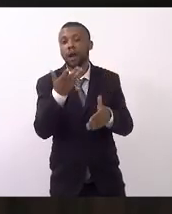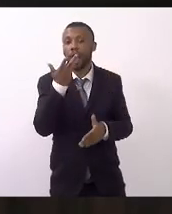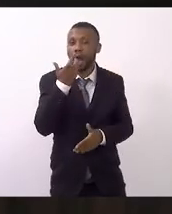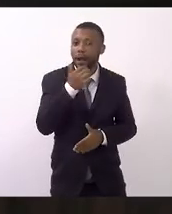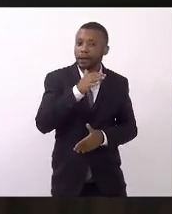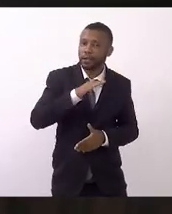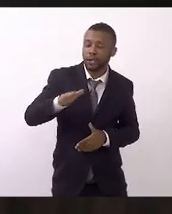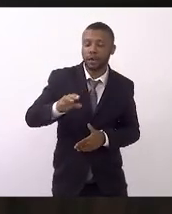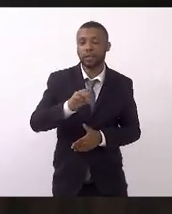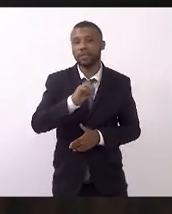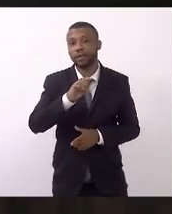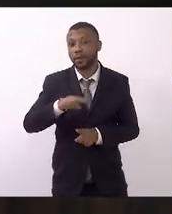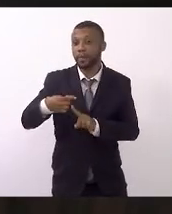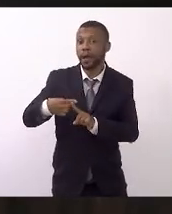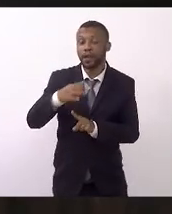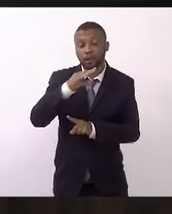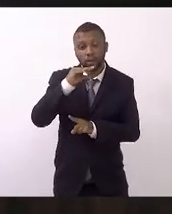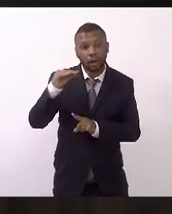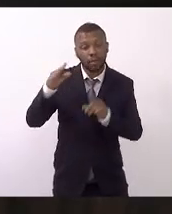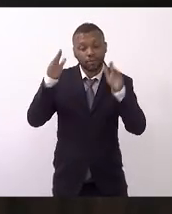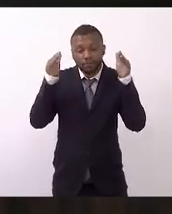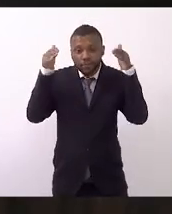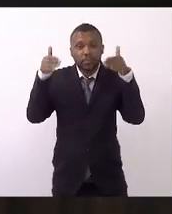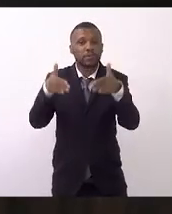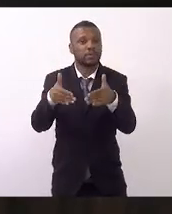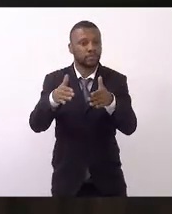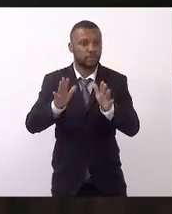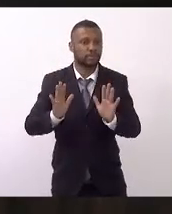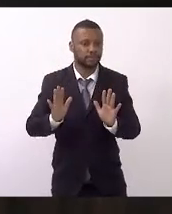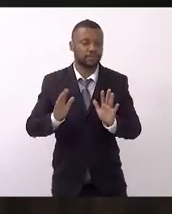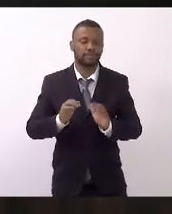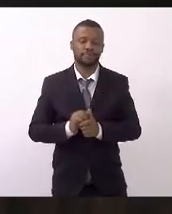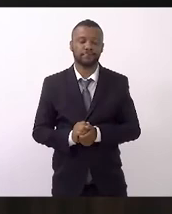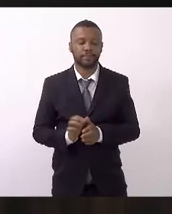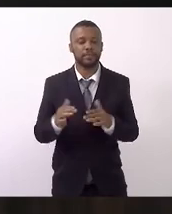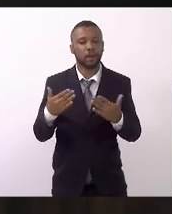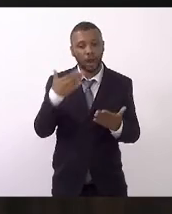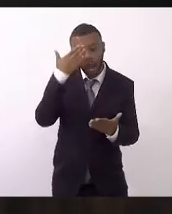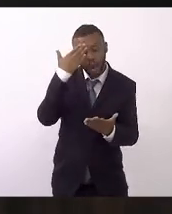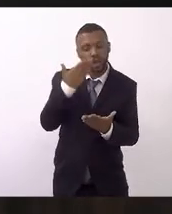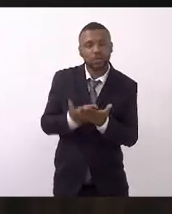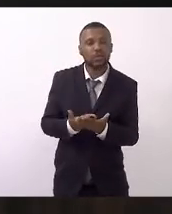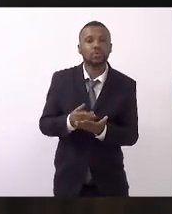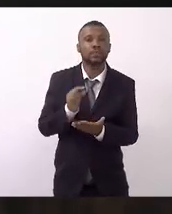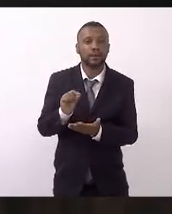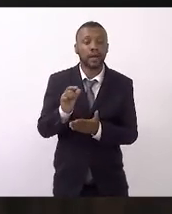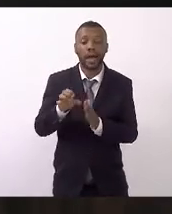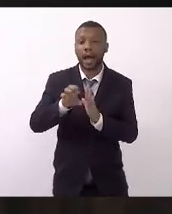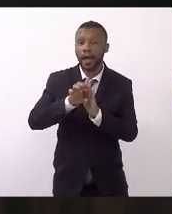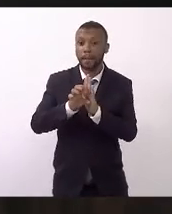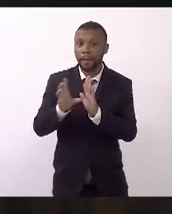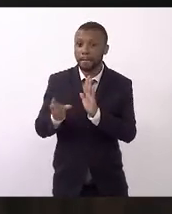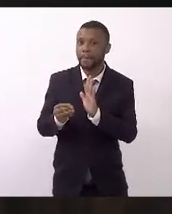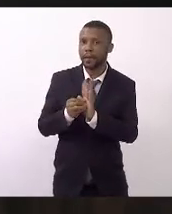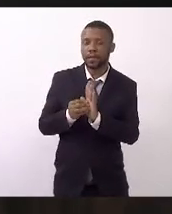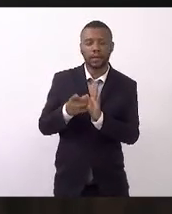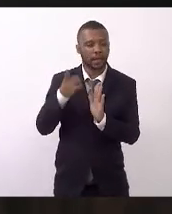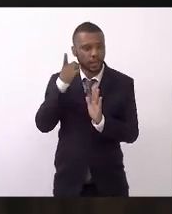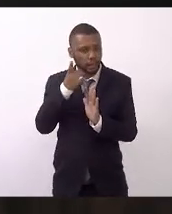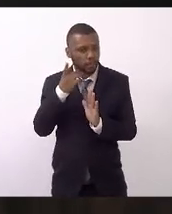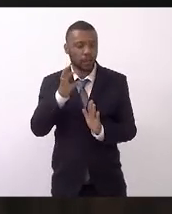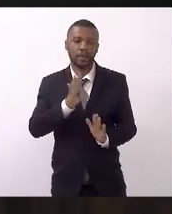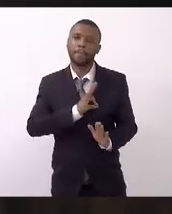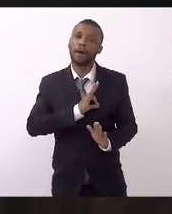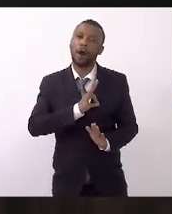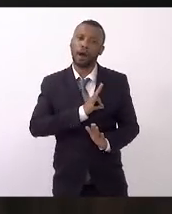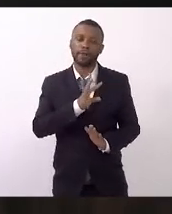e ao adolescente especificamente. E, então, eu acredito que a emenda da deputada Marta Rocha